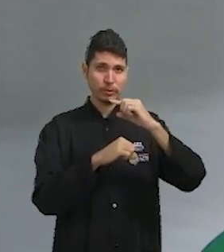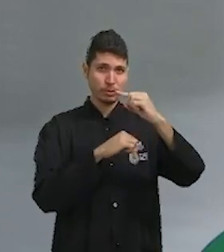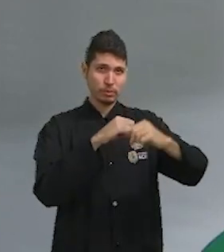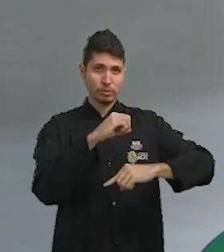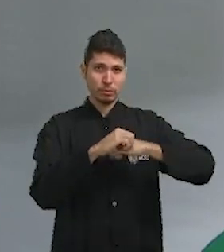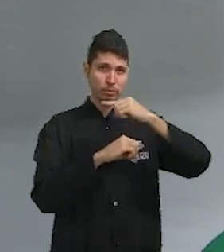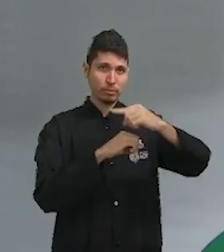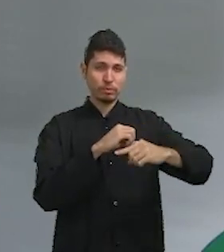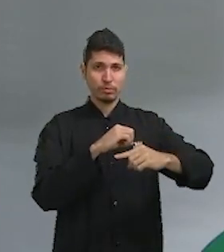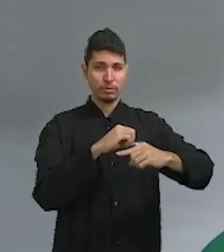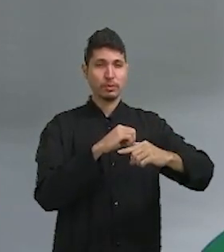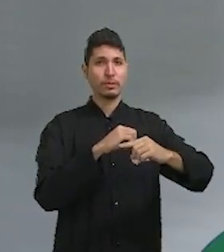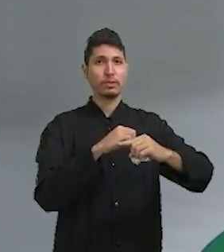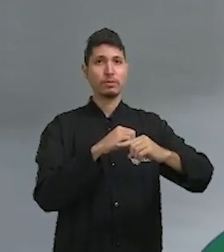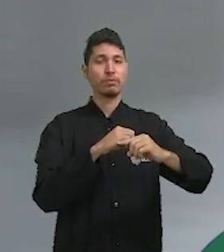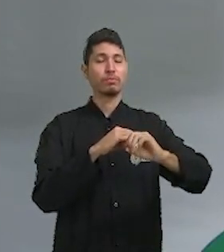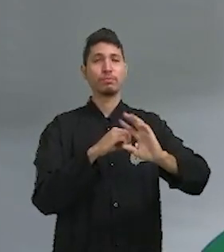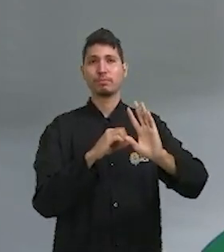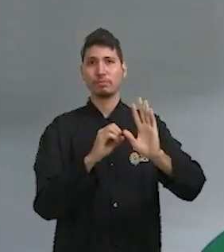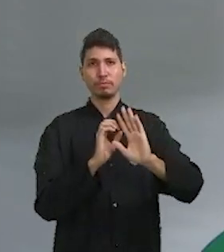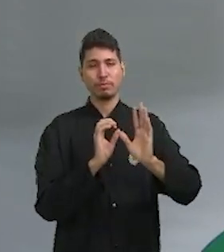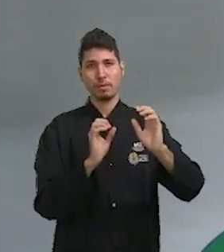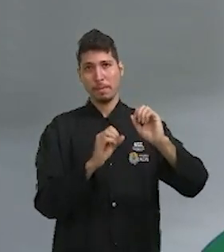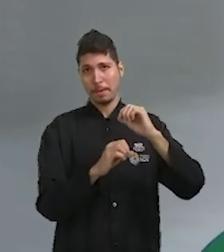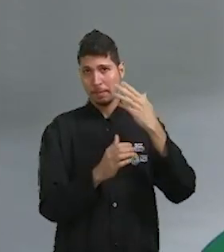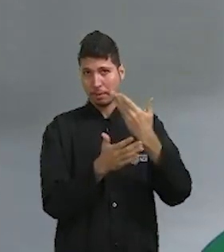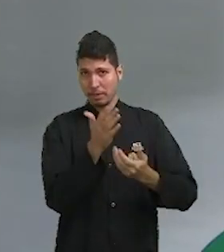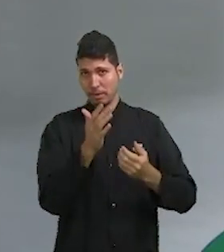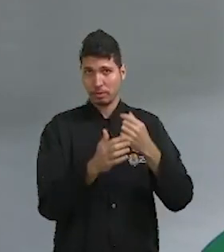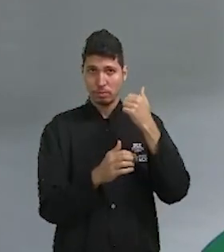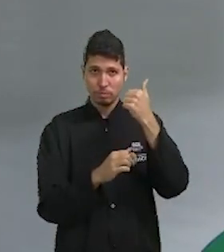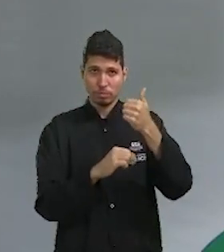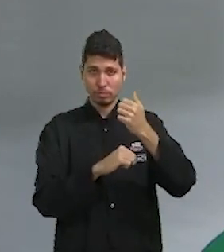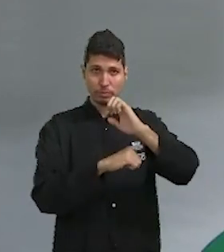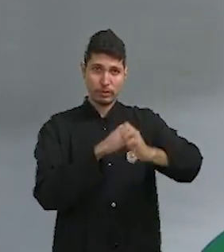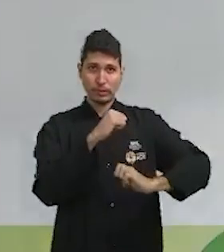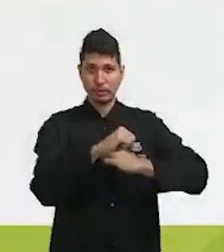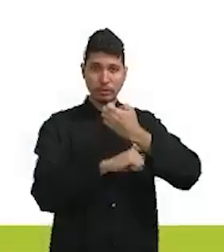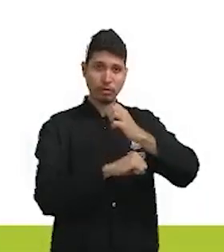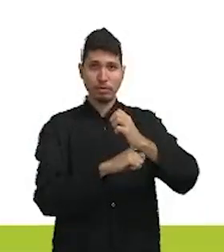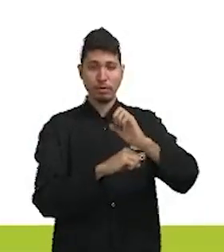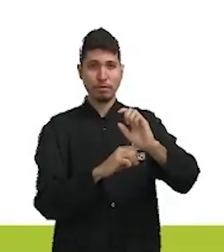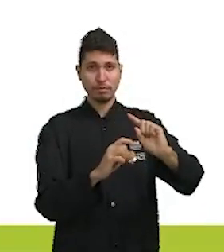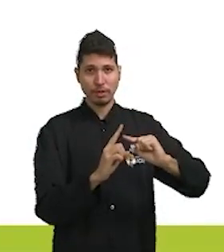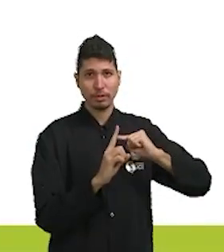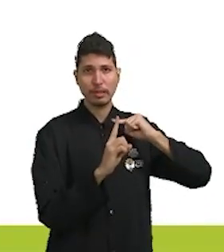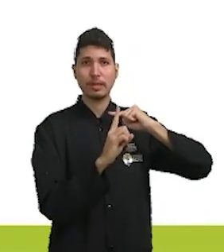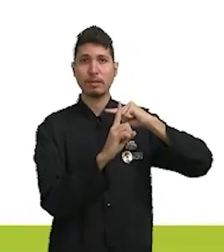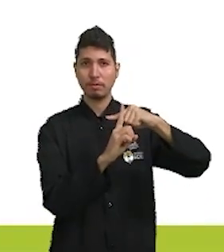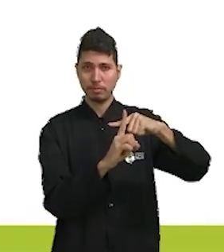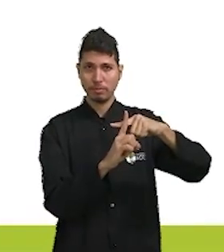vão ficar com carga positiva. Os